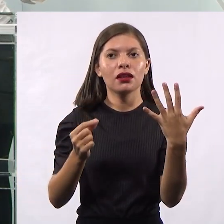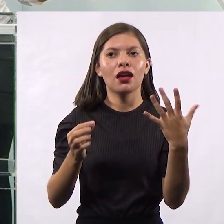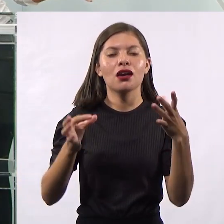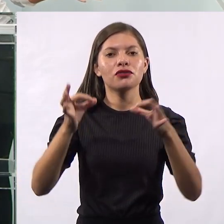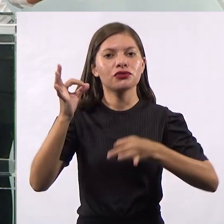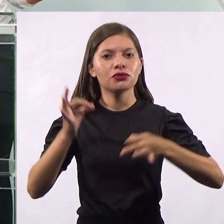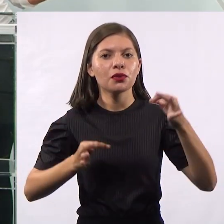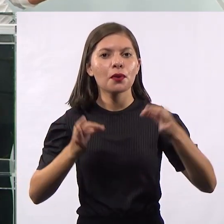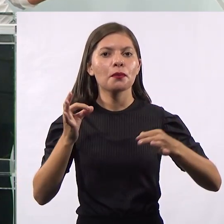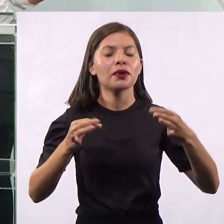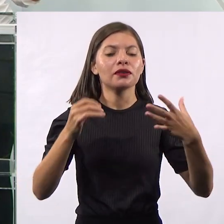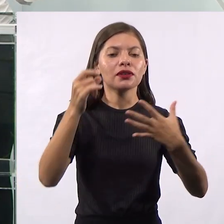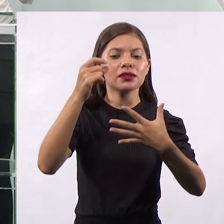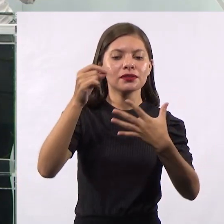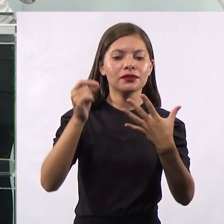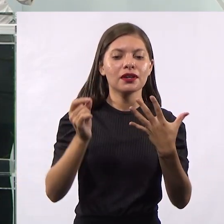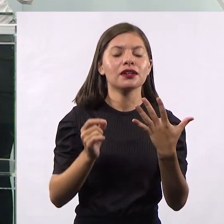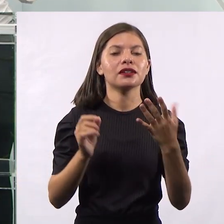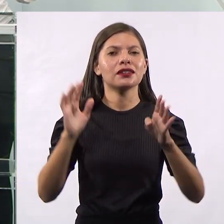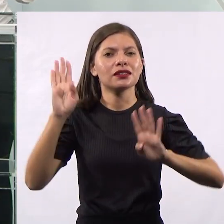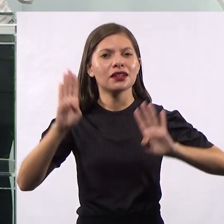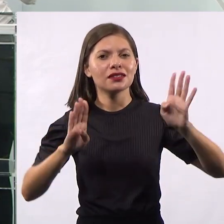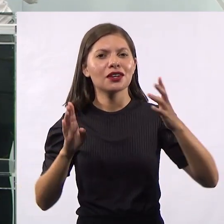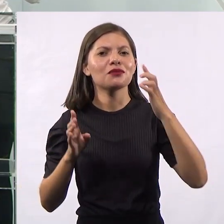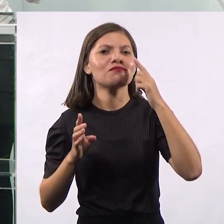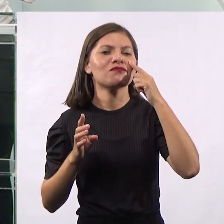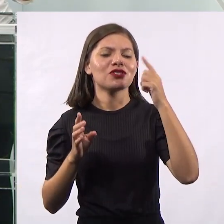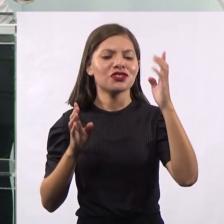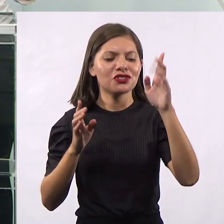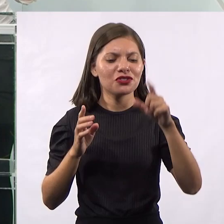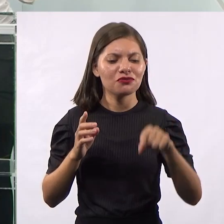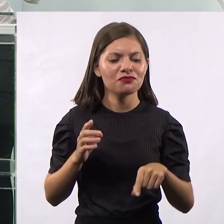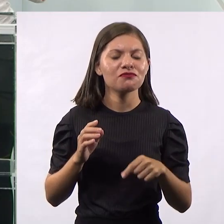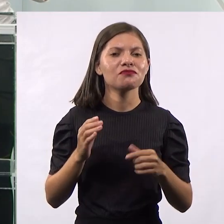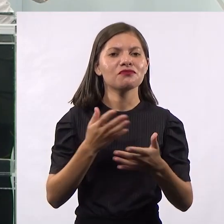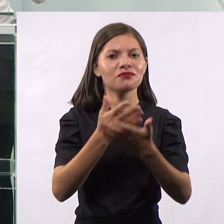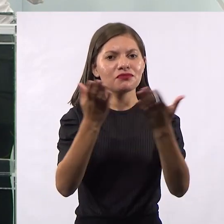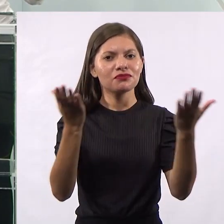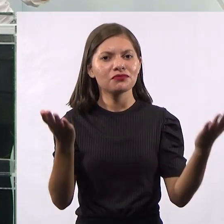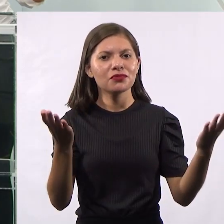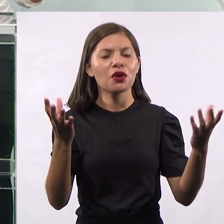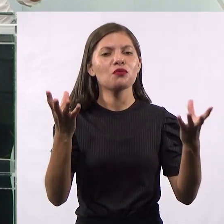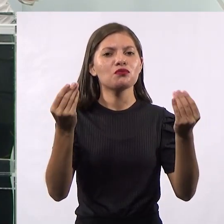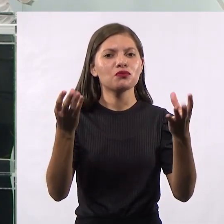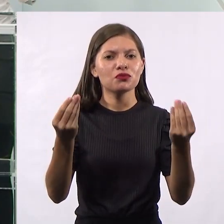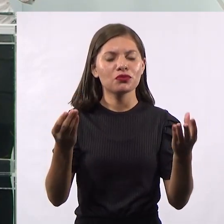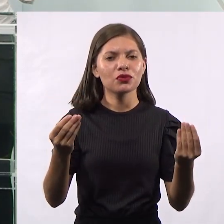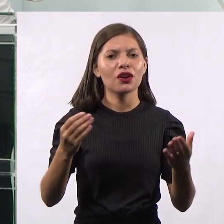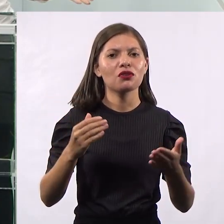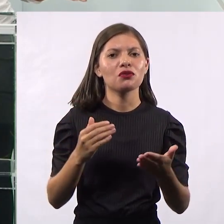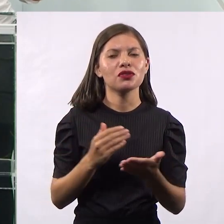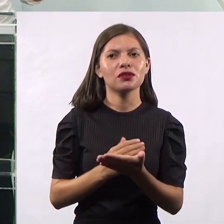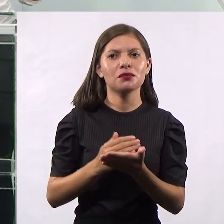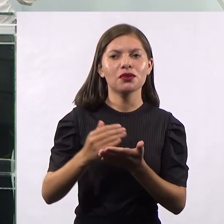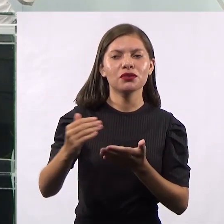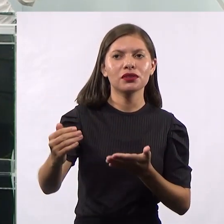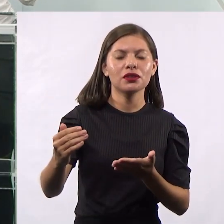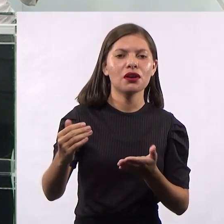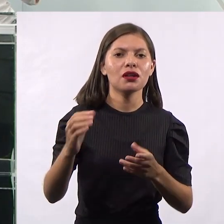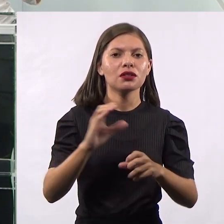as fases da licitação. A gente viu muita coisa, assim, a maioria do curso à luz da